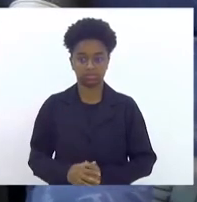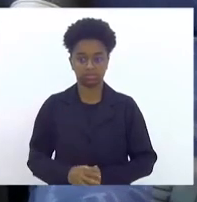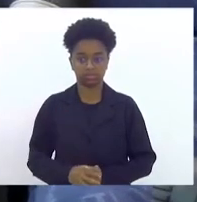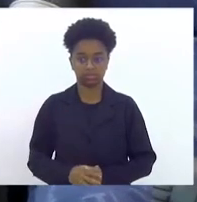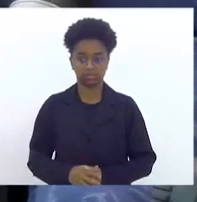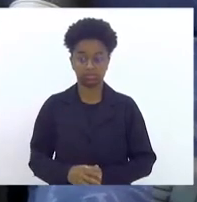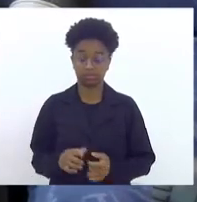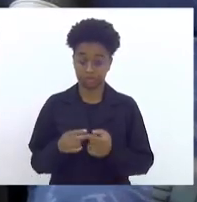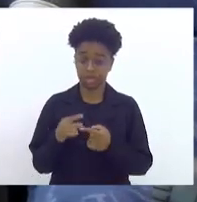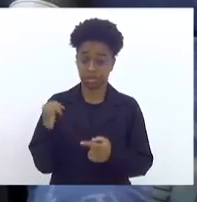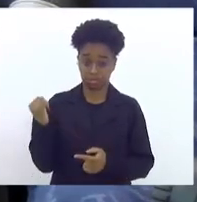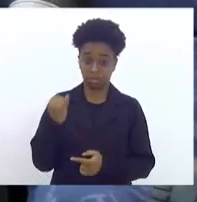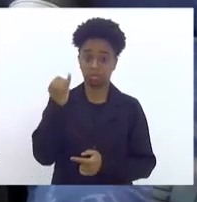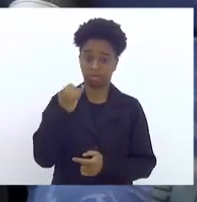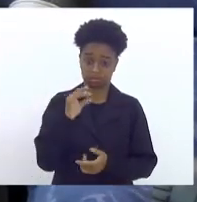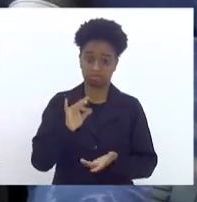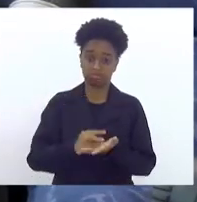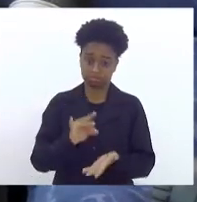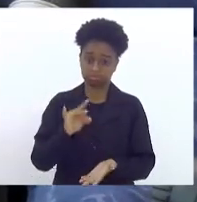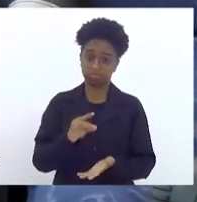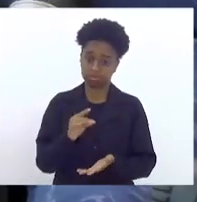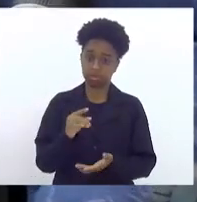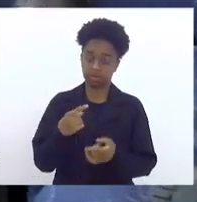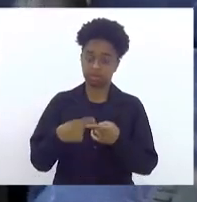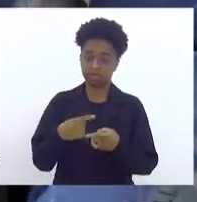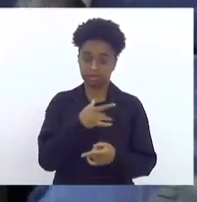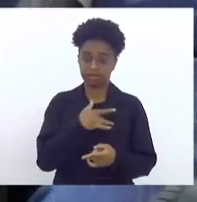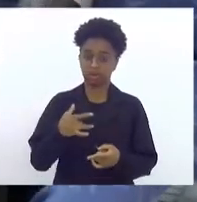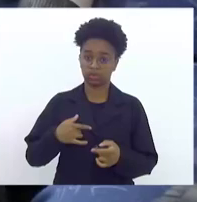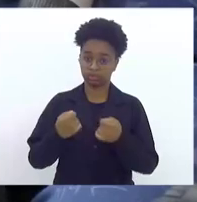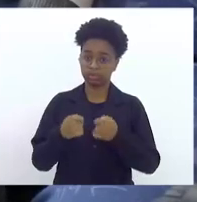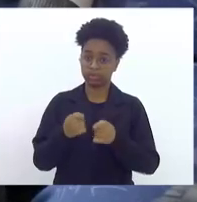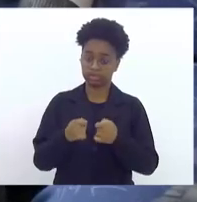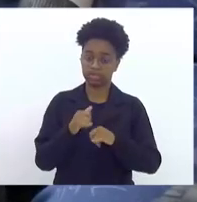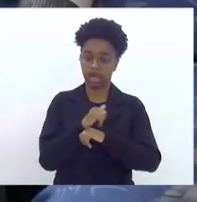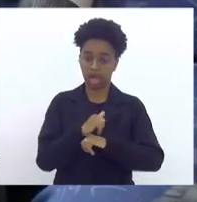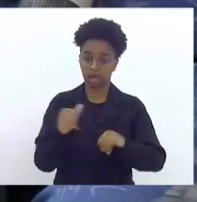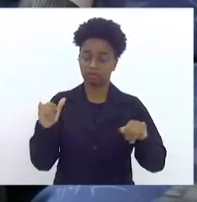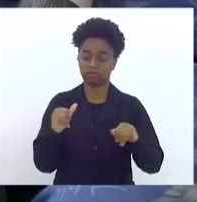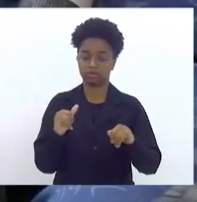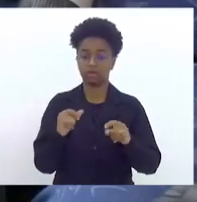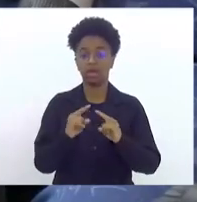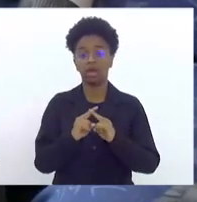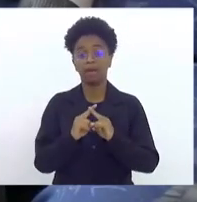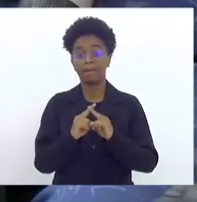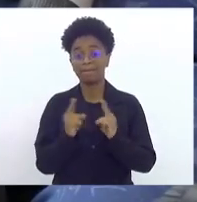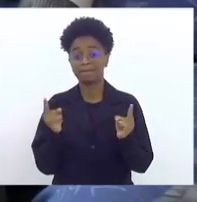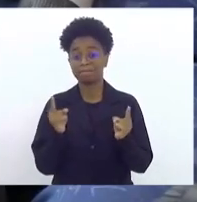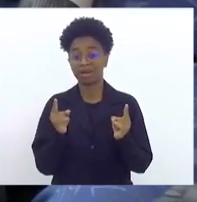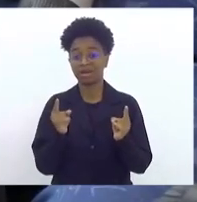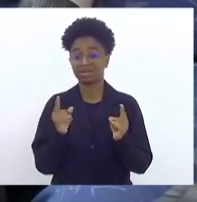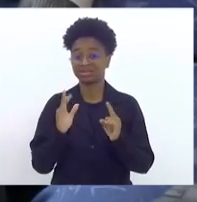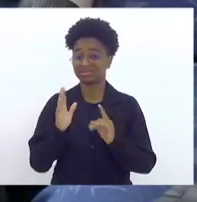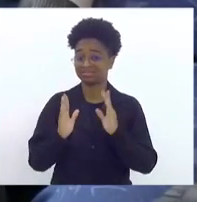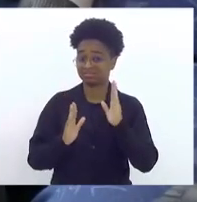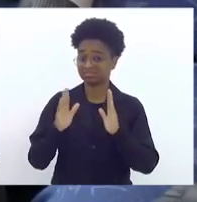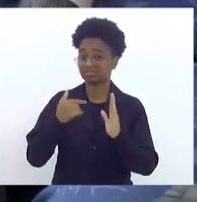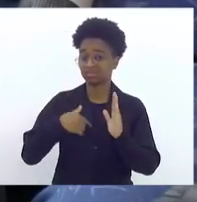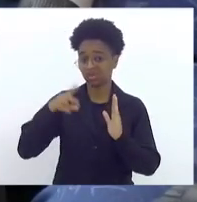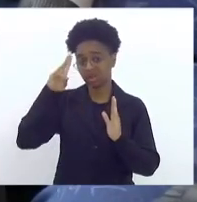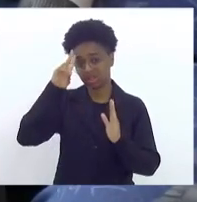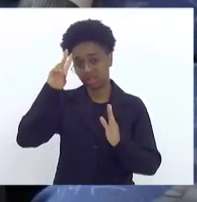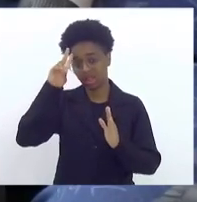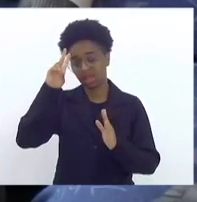que é importante é fato né a saúde tem que fazer essa notificação mas isso na época eu lembro que